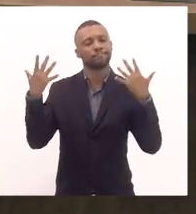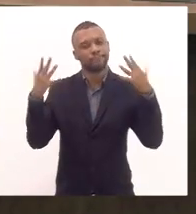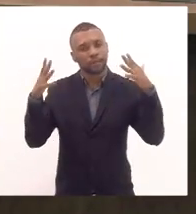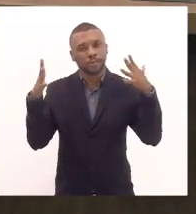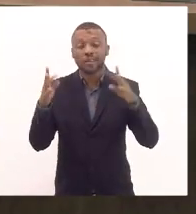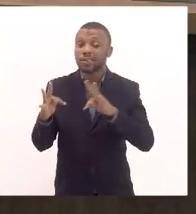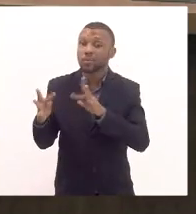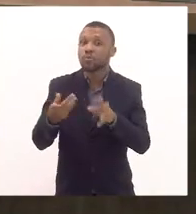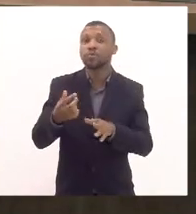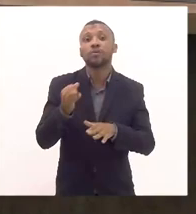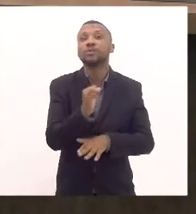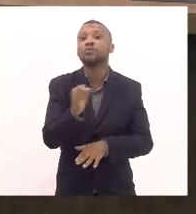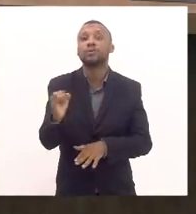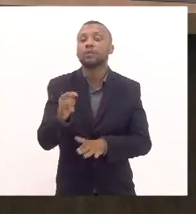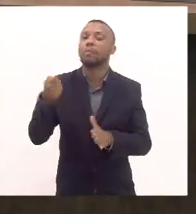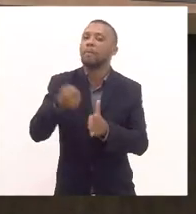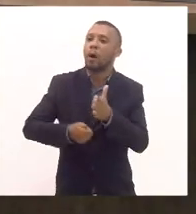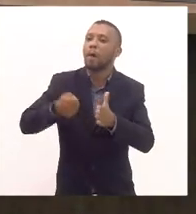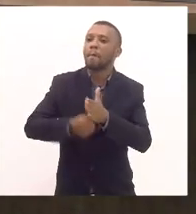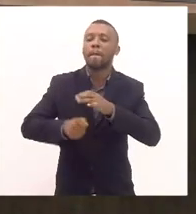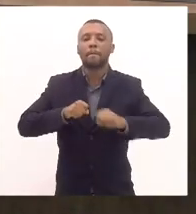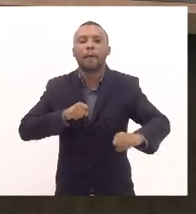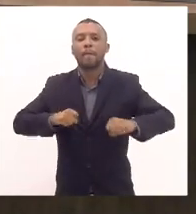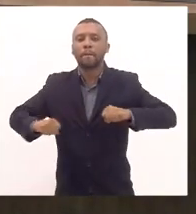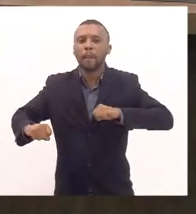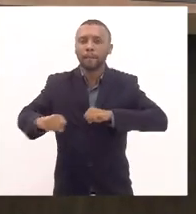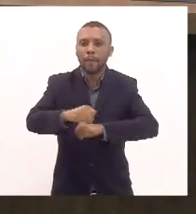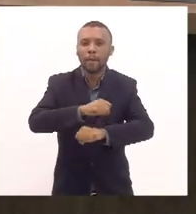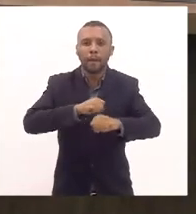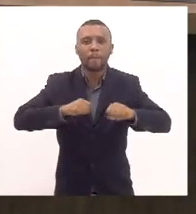parabenizar a todos os instrutores que estão nessa luta